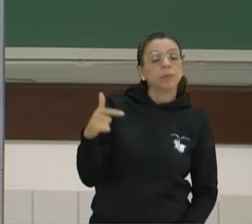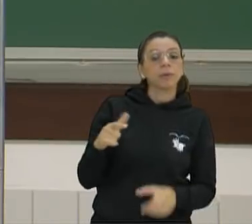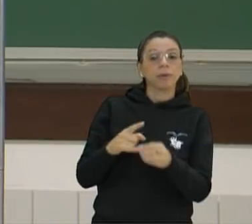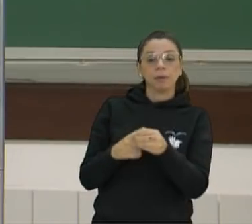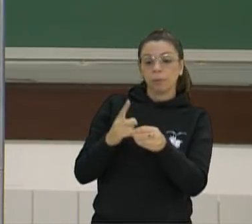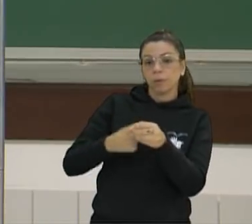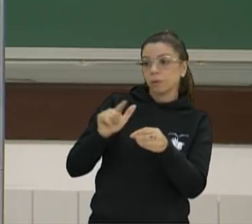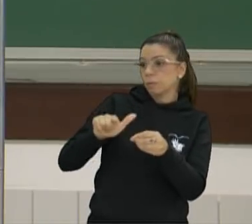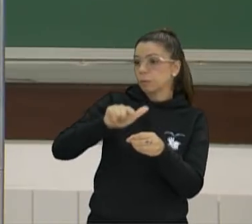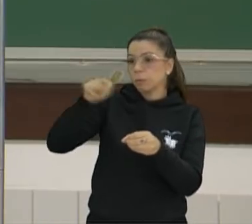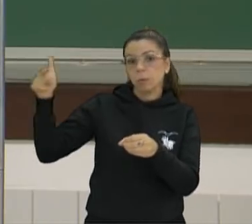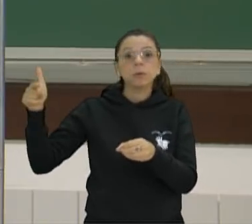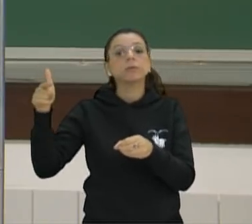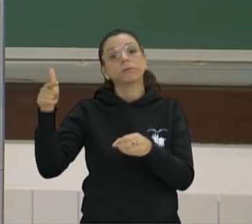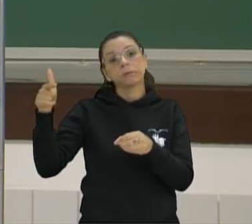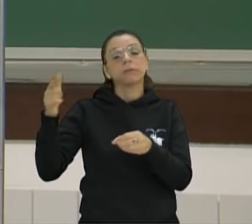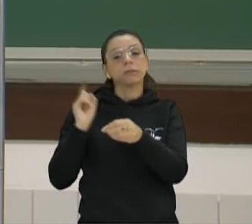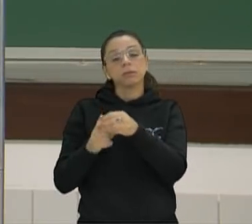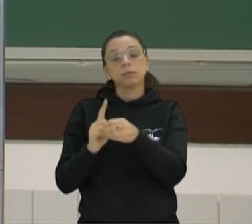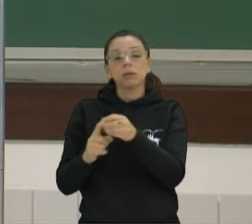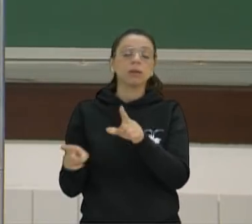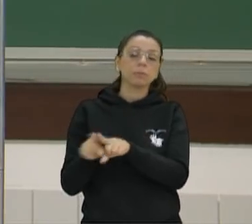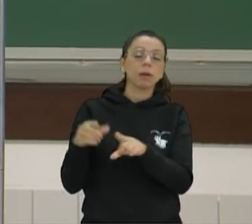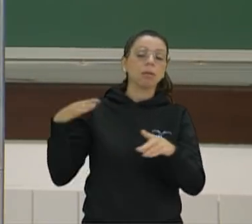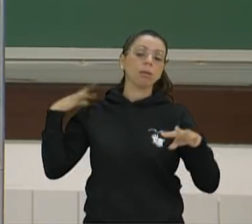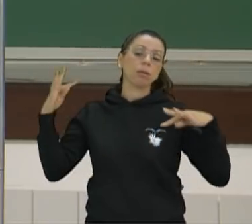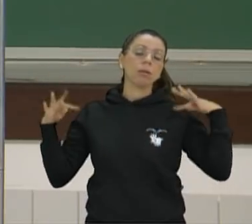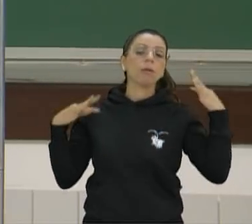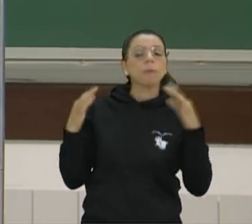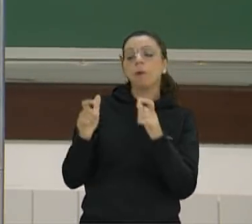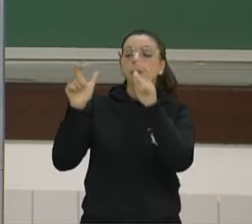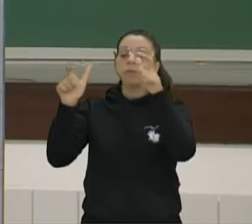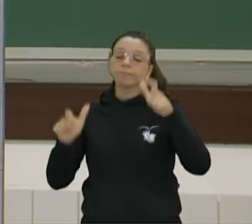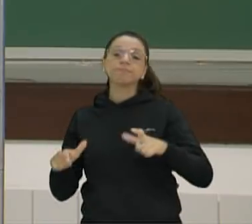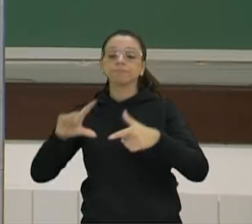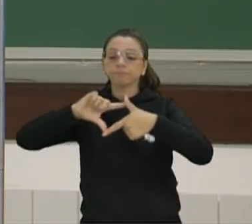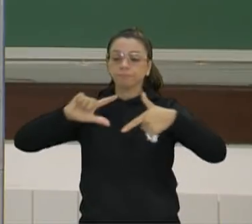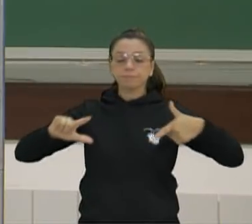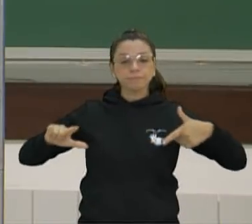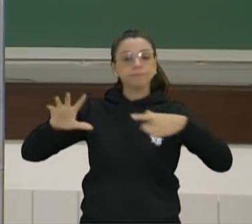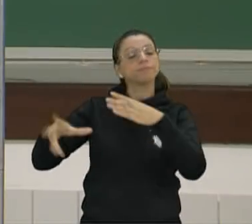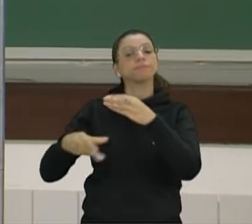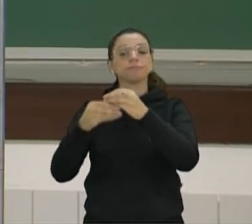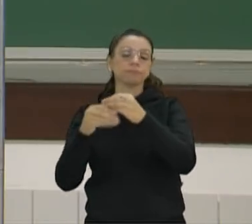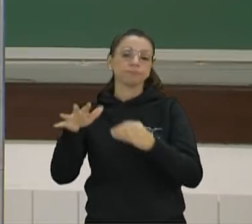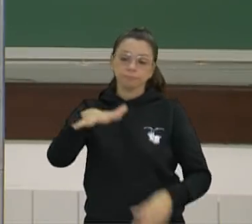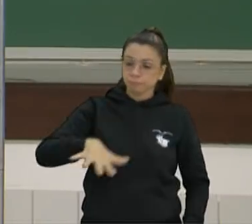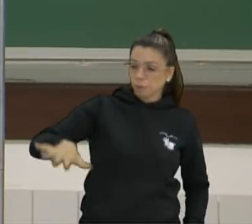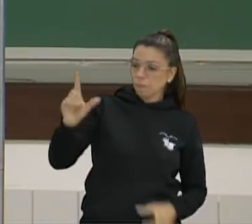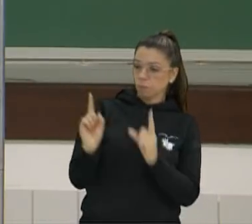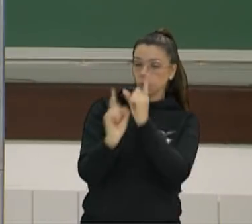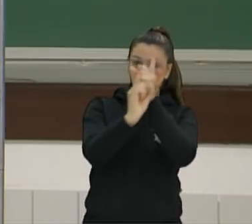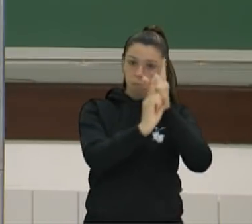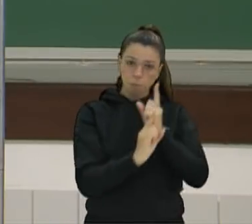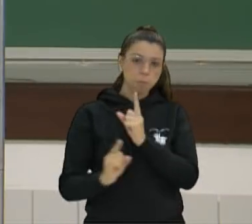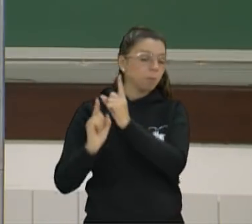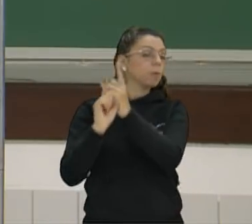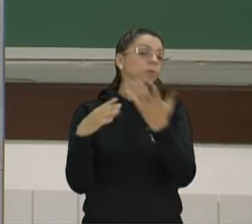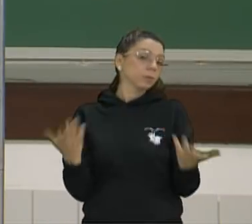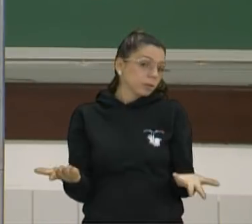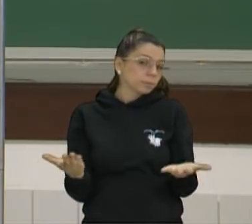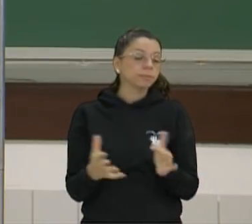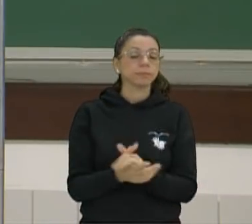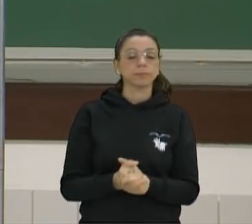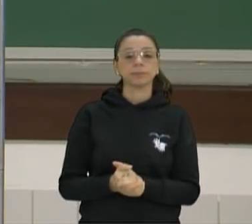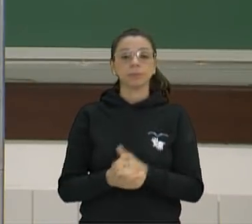os monumentos que existem, os pontos turísticos que existem, quais são as formas geométricas que estão envolvidas nessas construções, né?